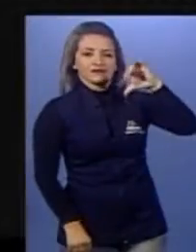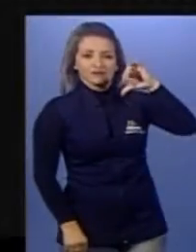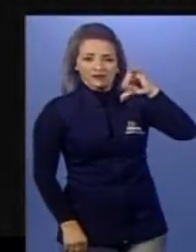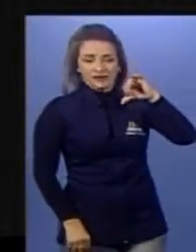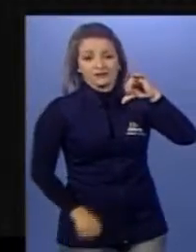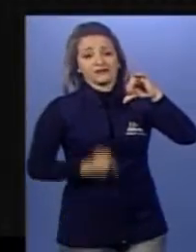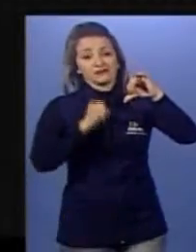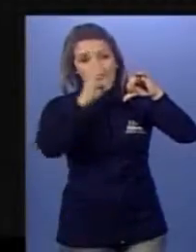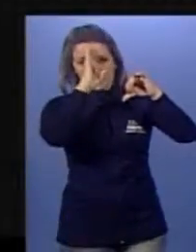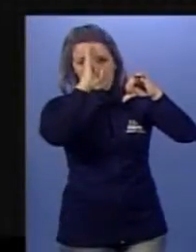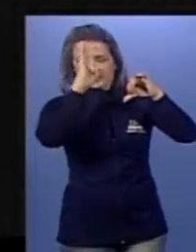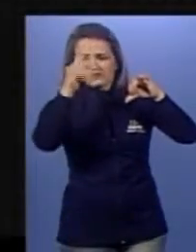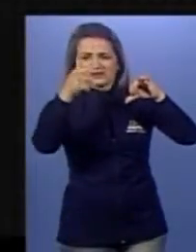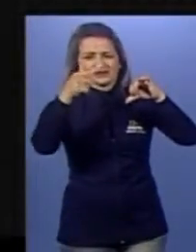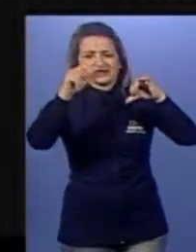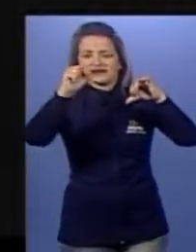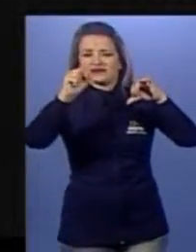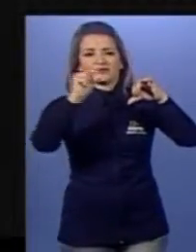8080